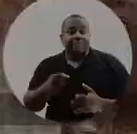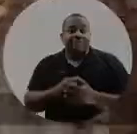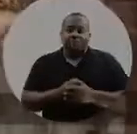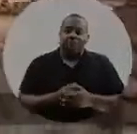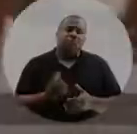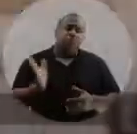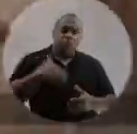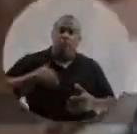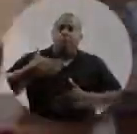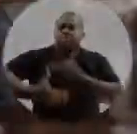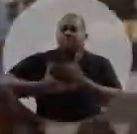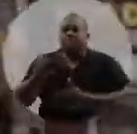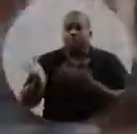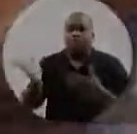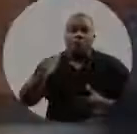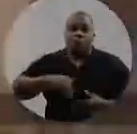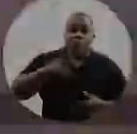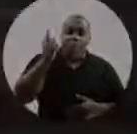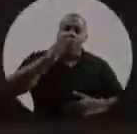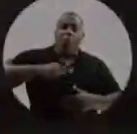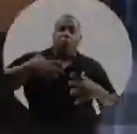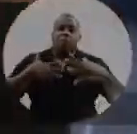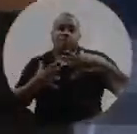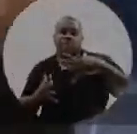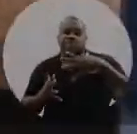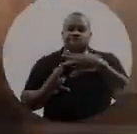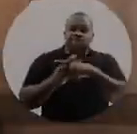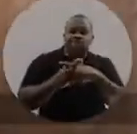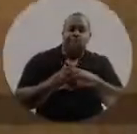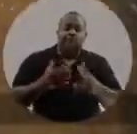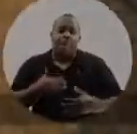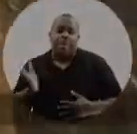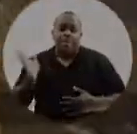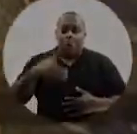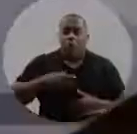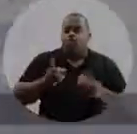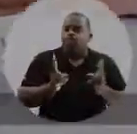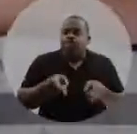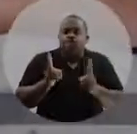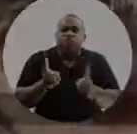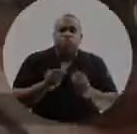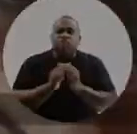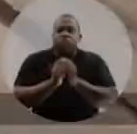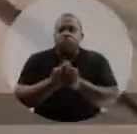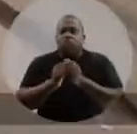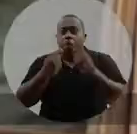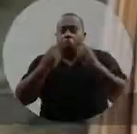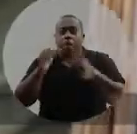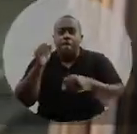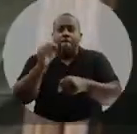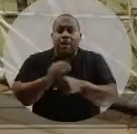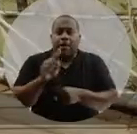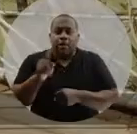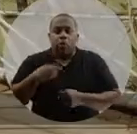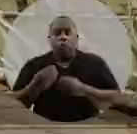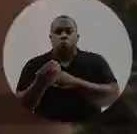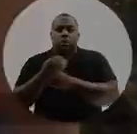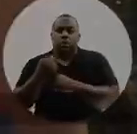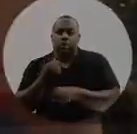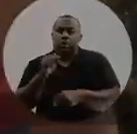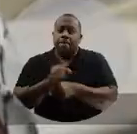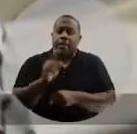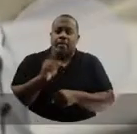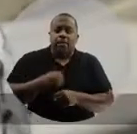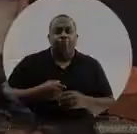Salvador. Bora quem embalou, bora que pegou pressão. Bora nessa levada, bora com o Bruno, não para não. Tá cuidando